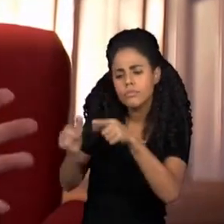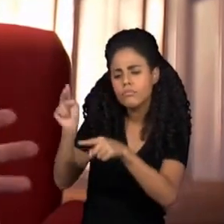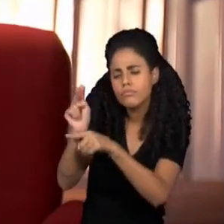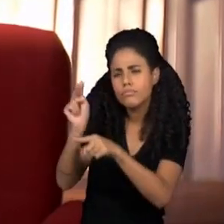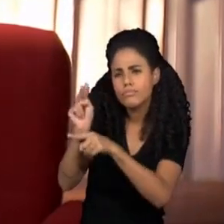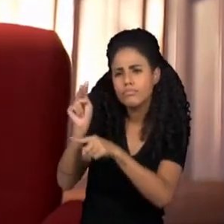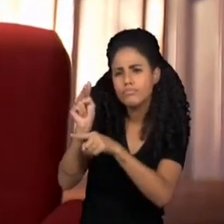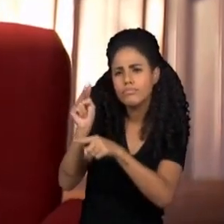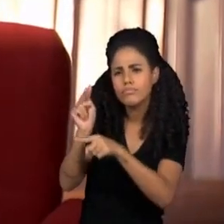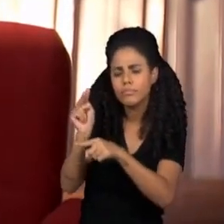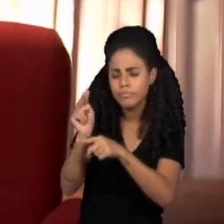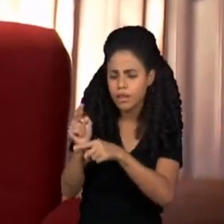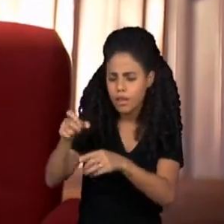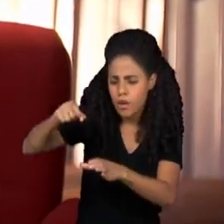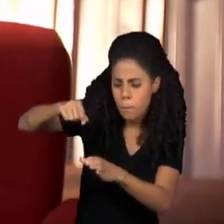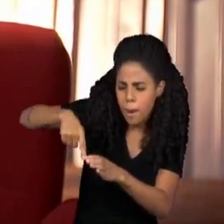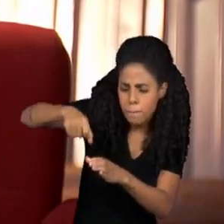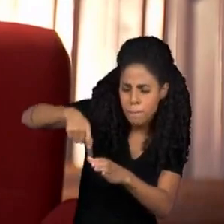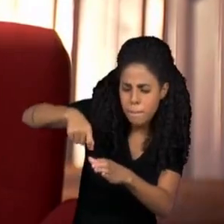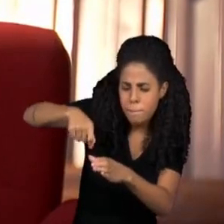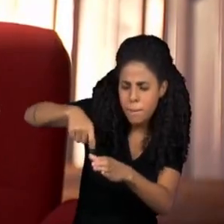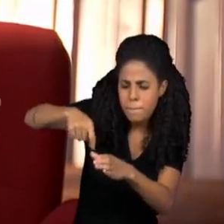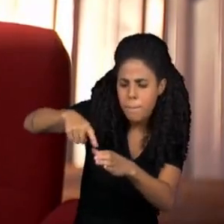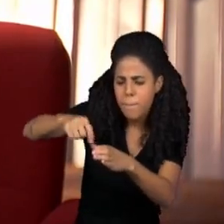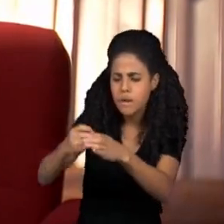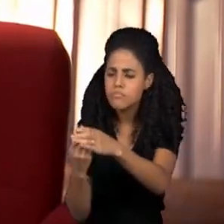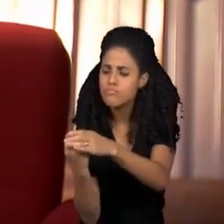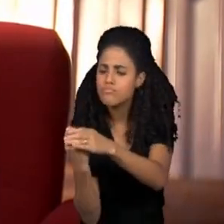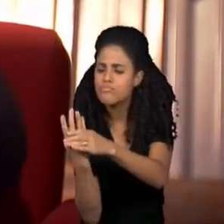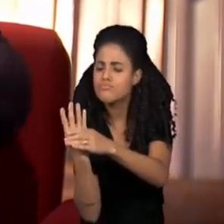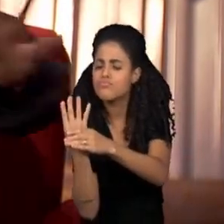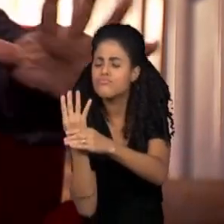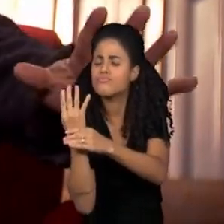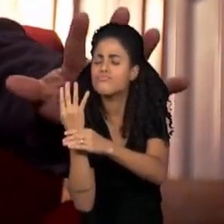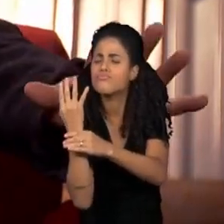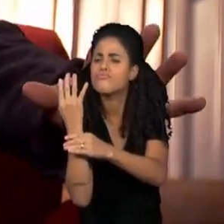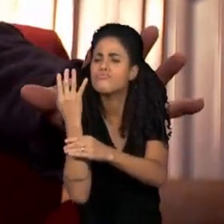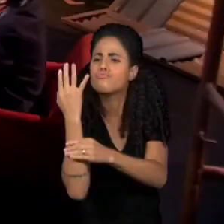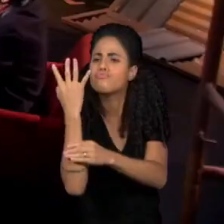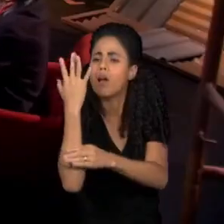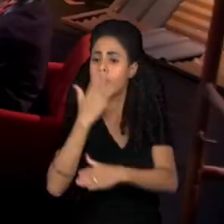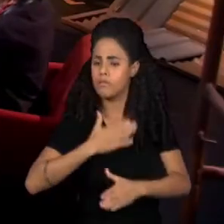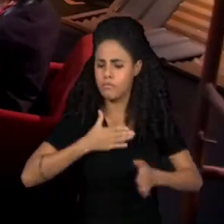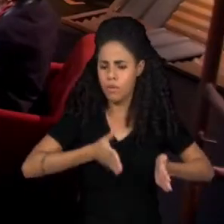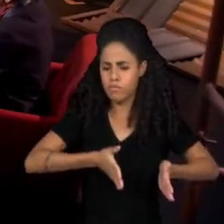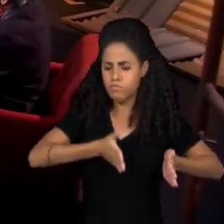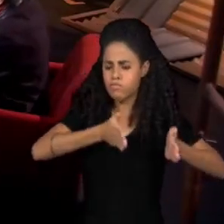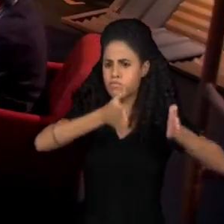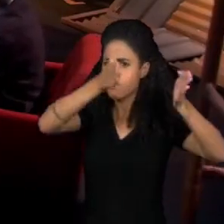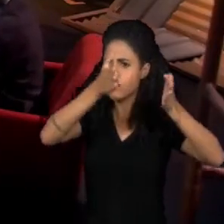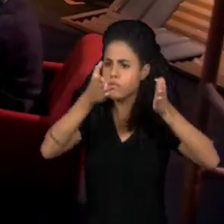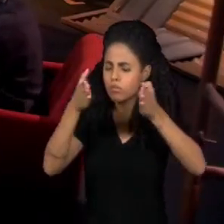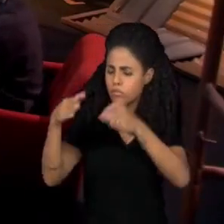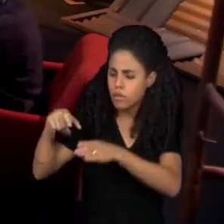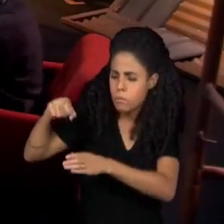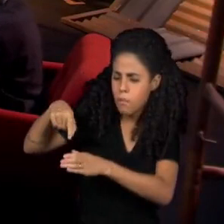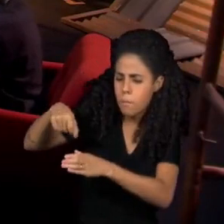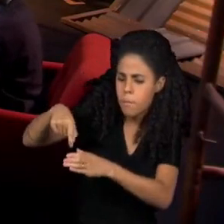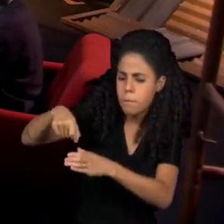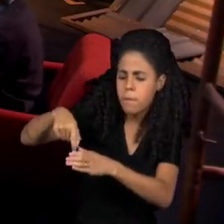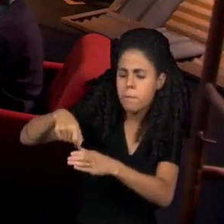de um escravos que não sei porque ele plantou lá pede senha para aquele Jardim do meu pai querendo aqui é enorme eu moro da Fronte agora